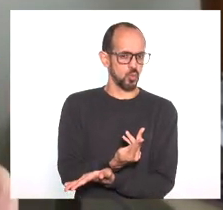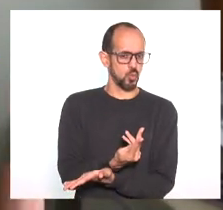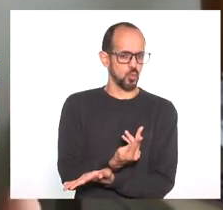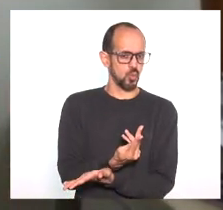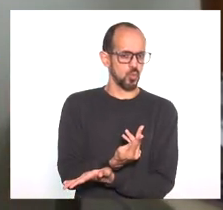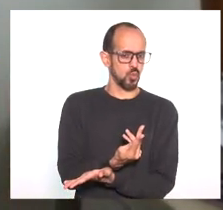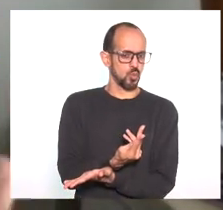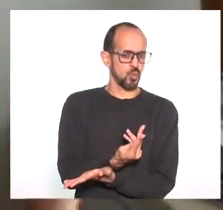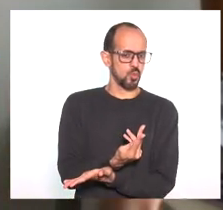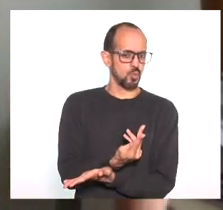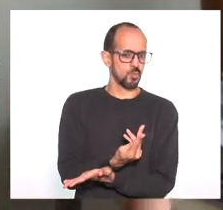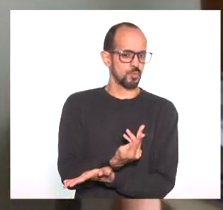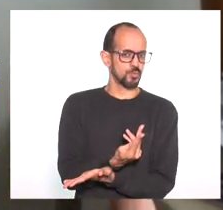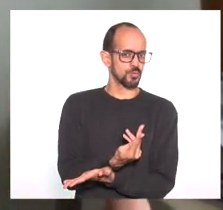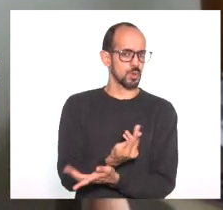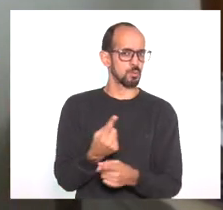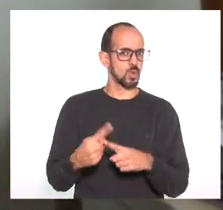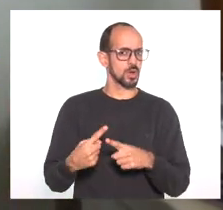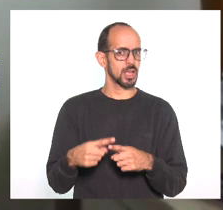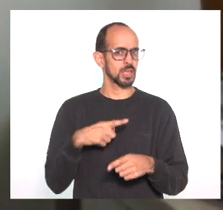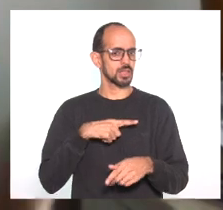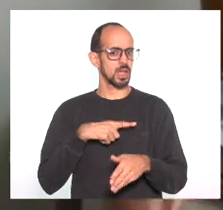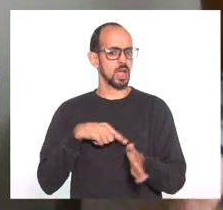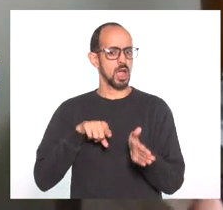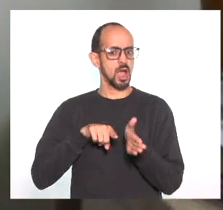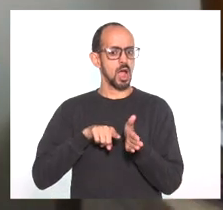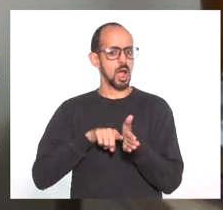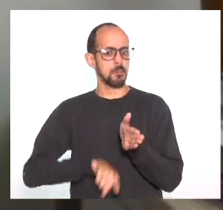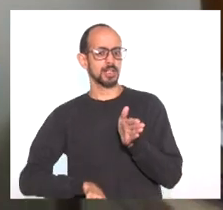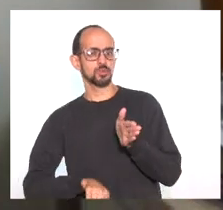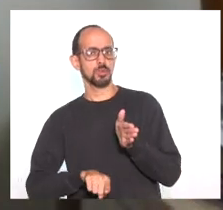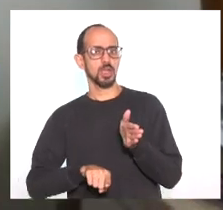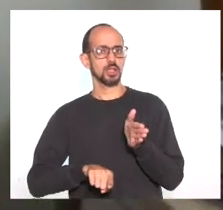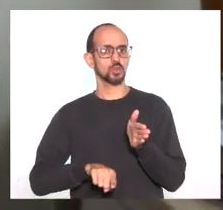aconteceu abatimentos fora de época.